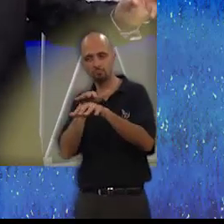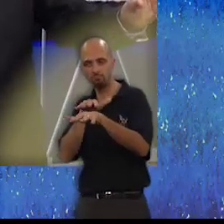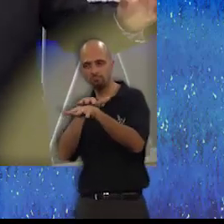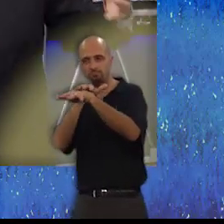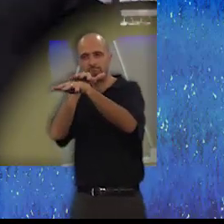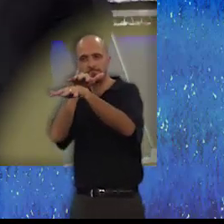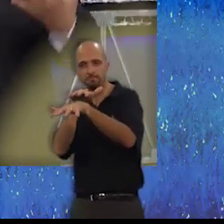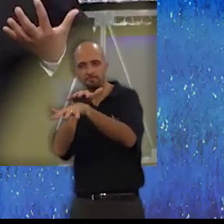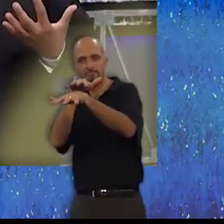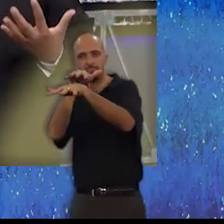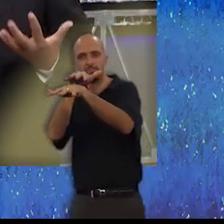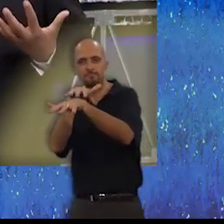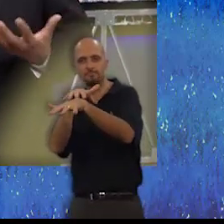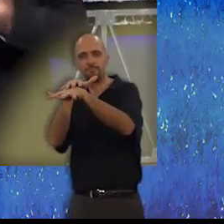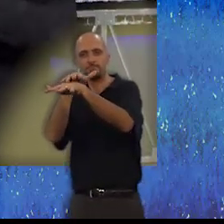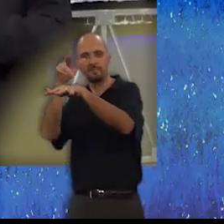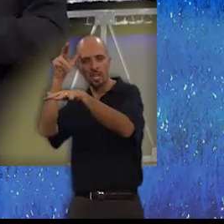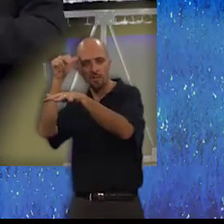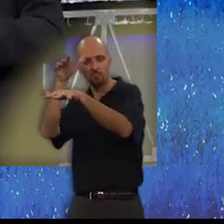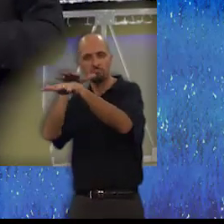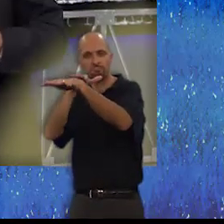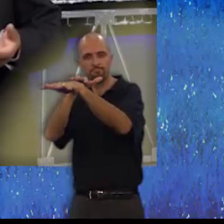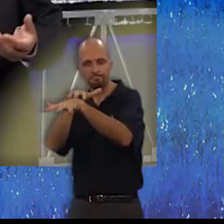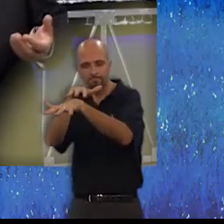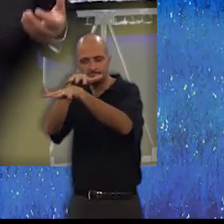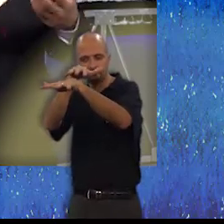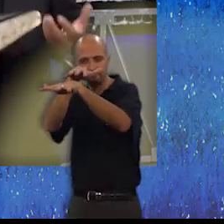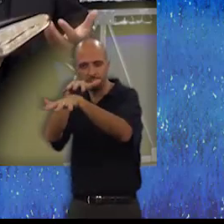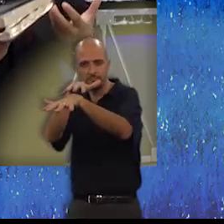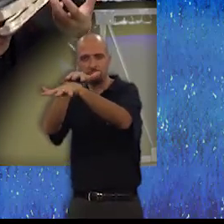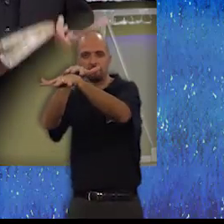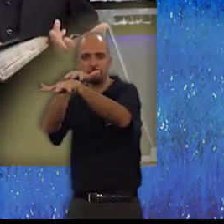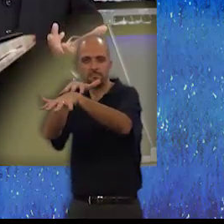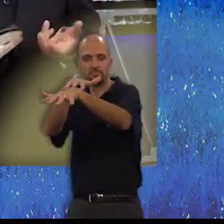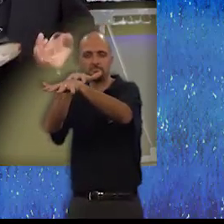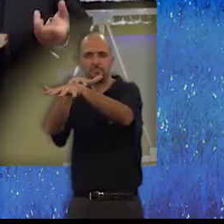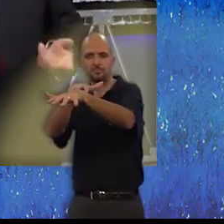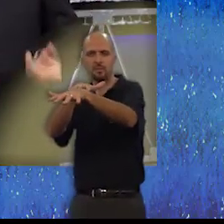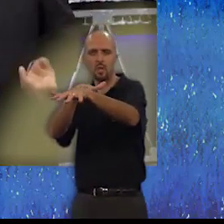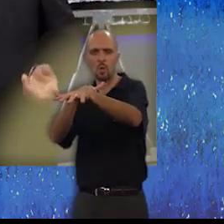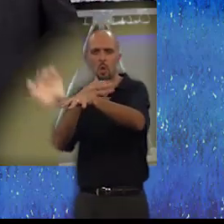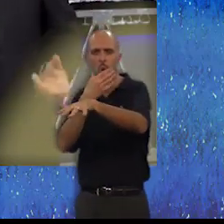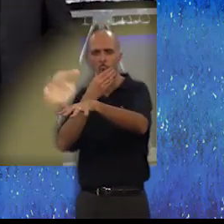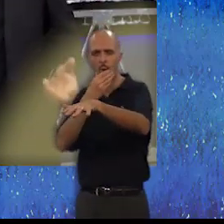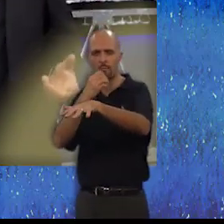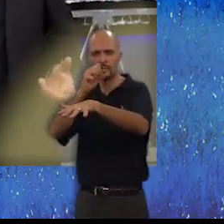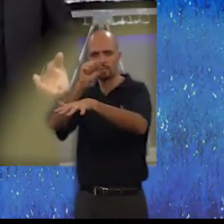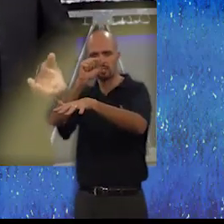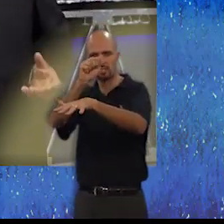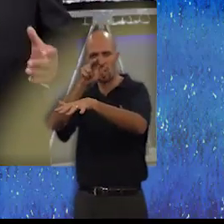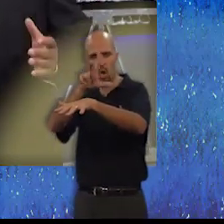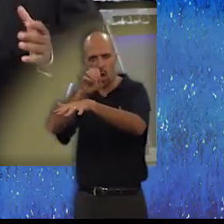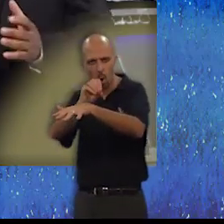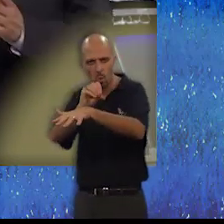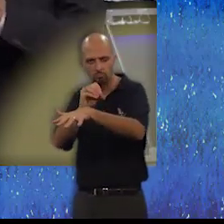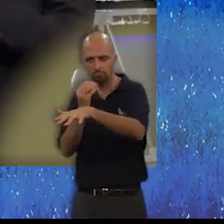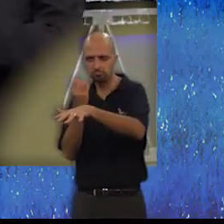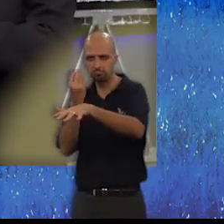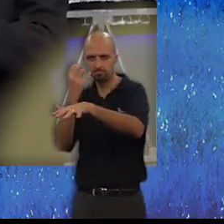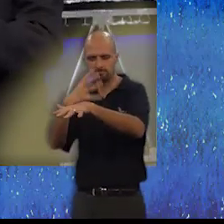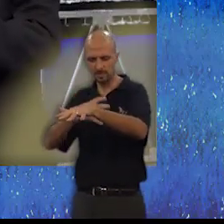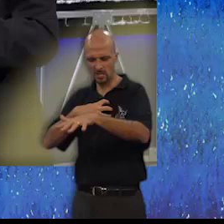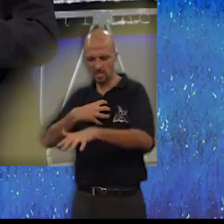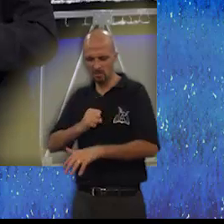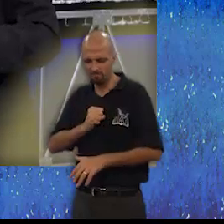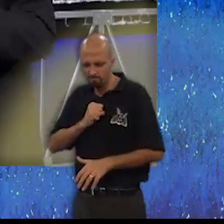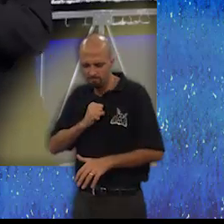pediu cartas, estava determinado a matar mais pessoas, tinha uma certa ira, uma certa revolta dentro dele, e ele estava indo para